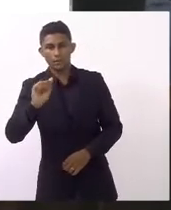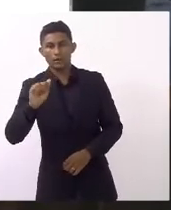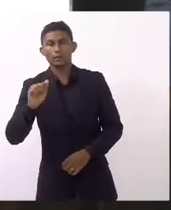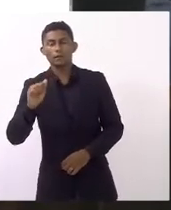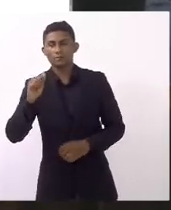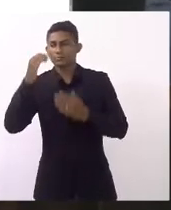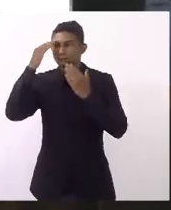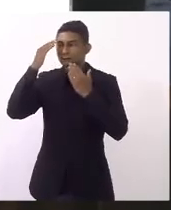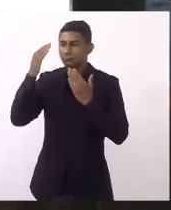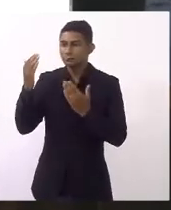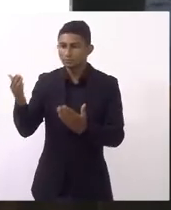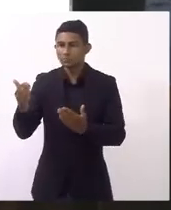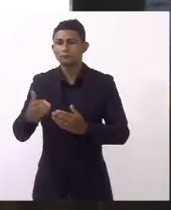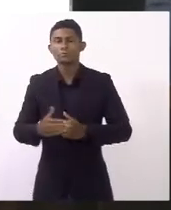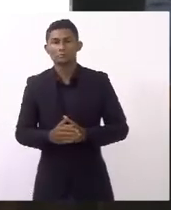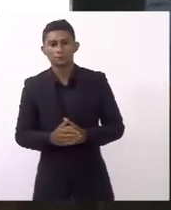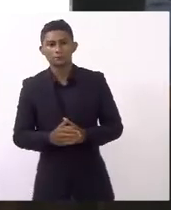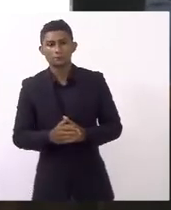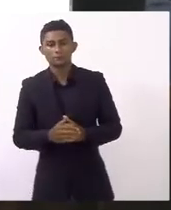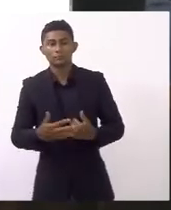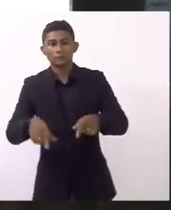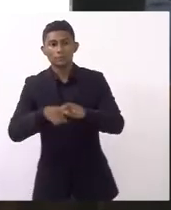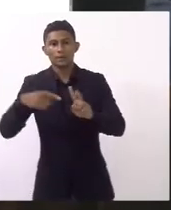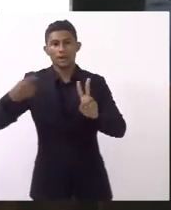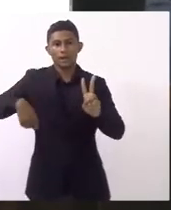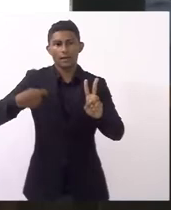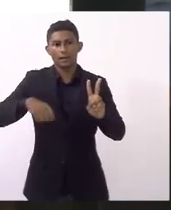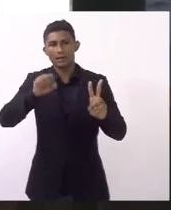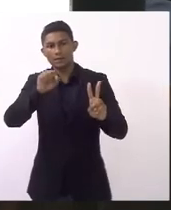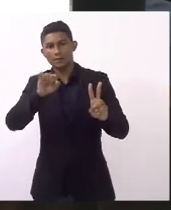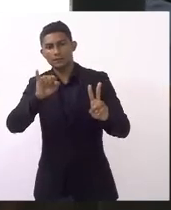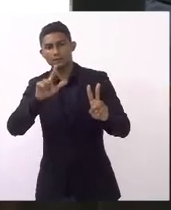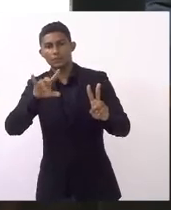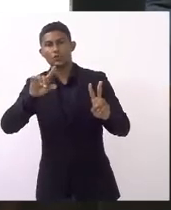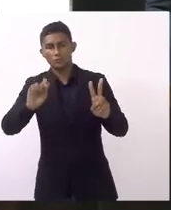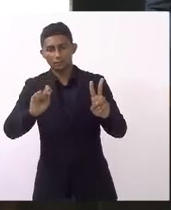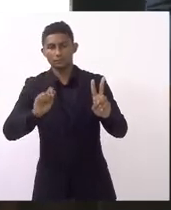presença da ekede Silvia Mendonça também